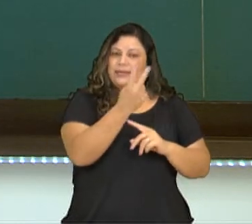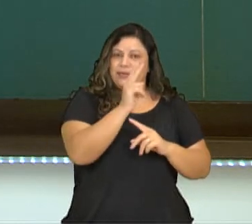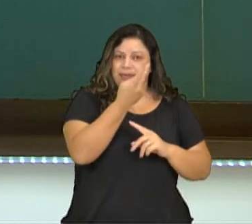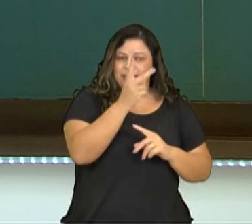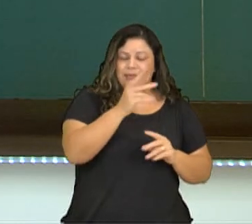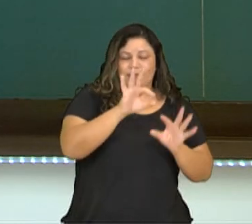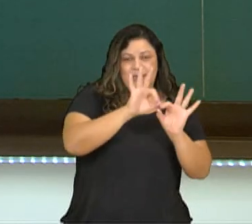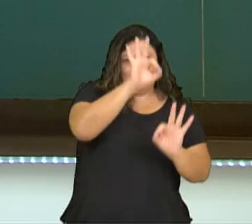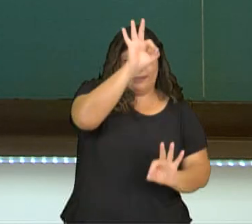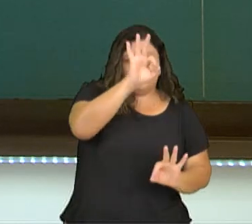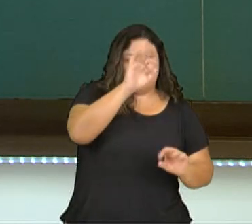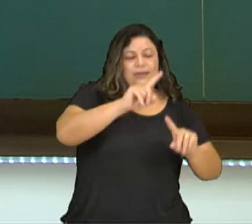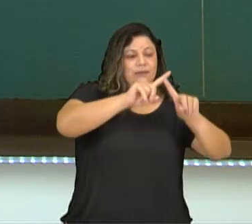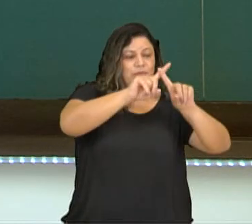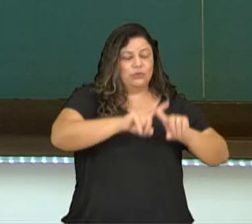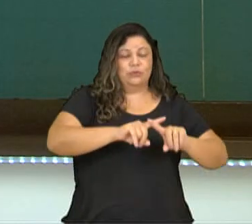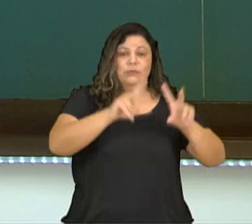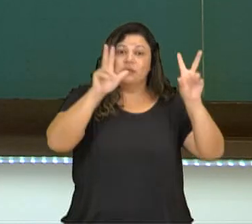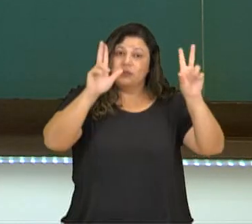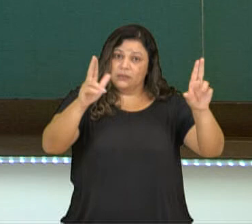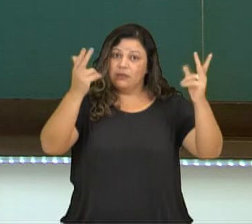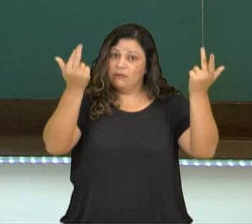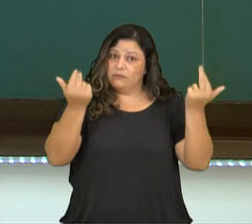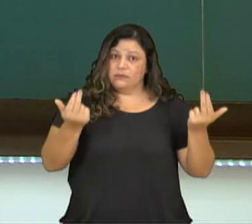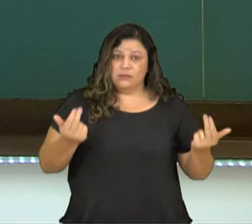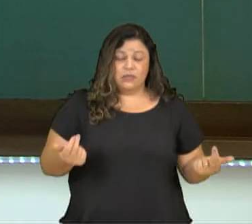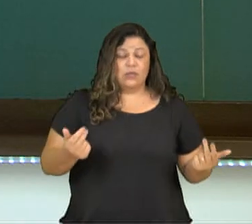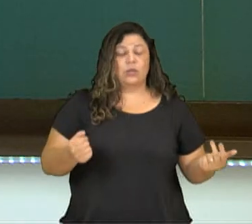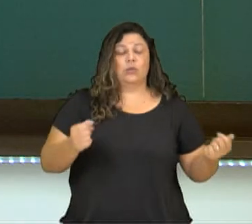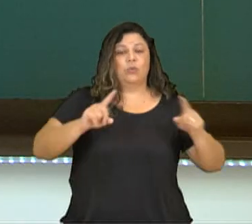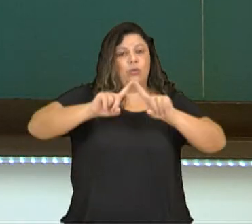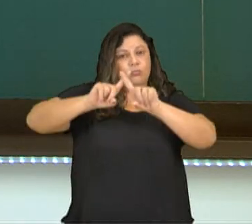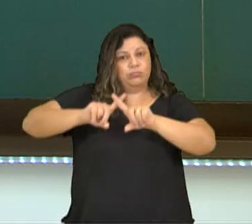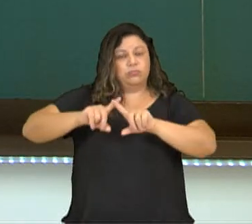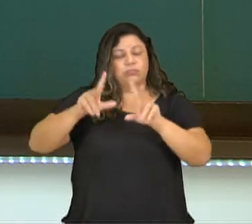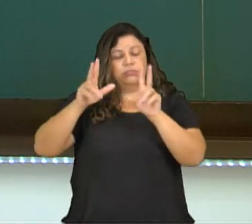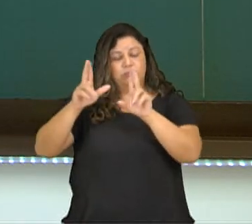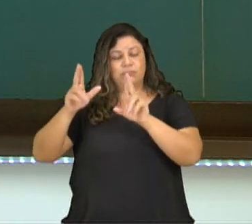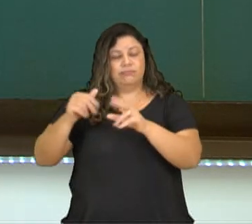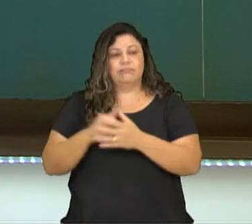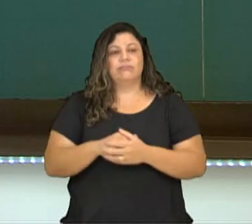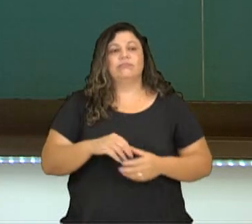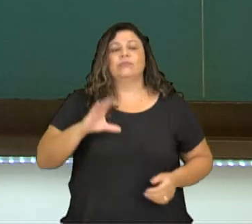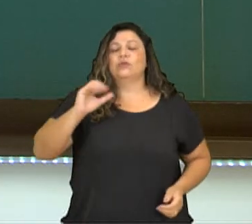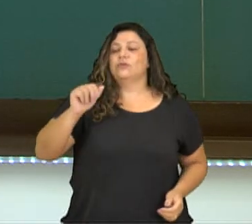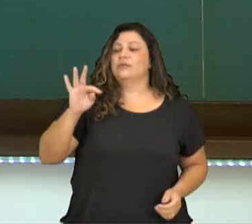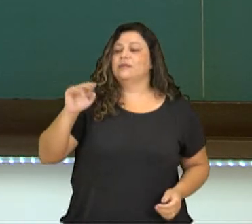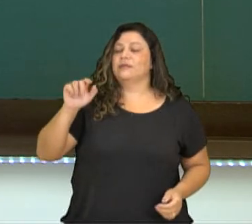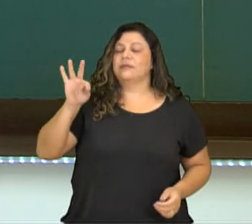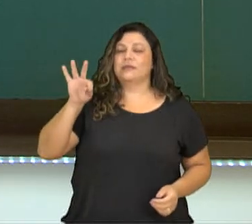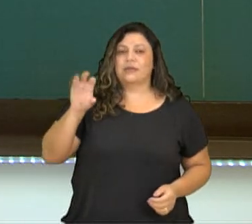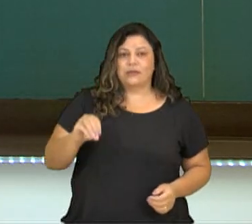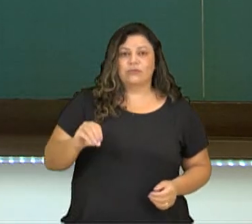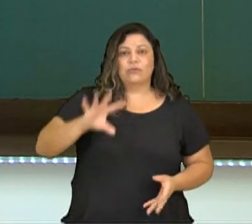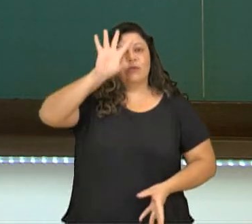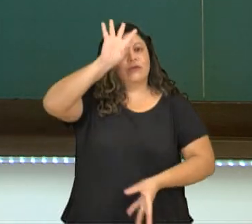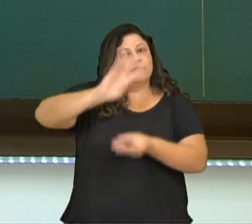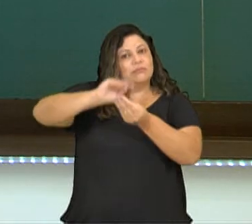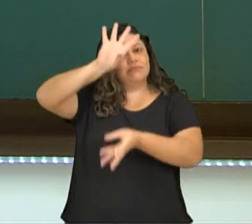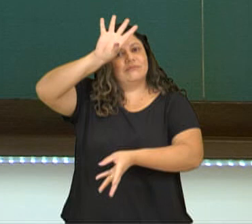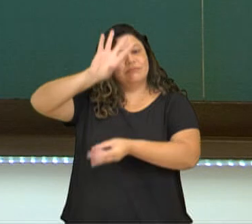triângulo, deve ser igual ao produto dos dois catetos. Então, aqui nós temos um resumo